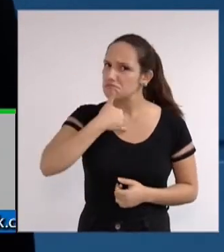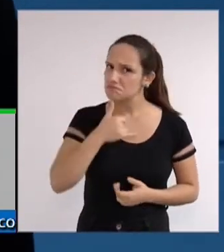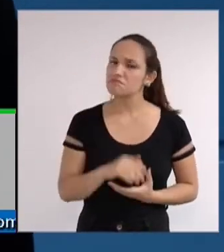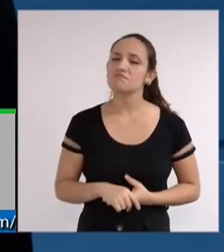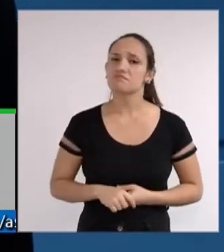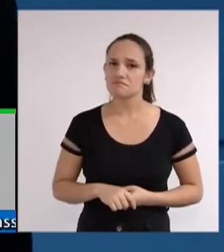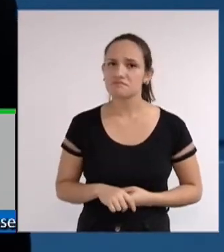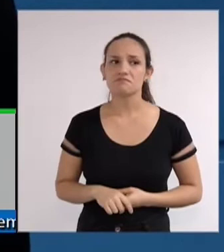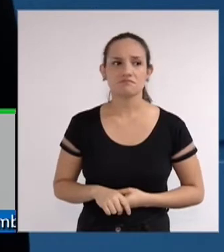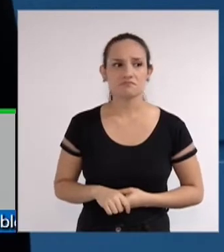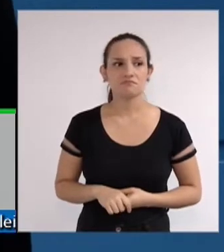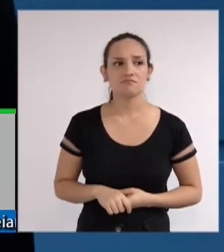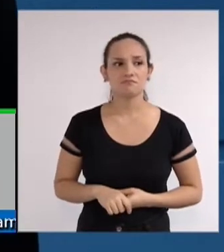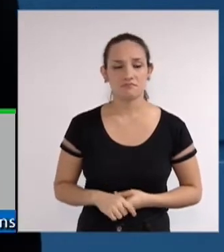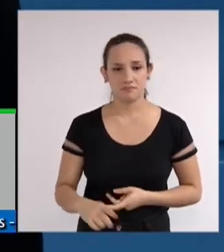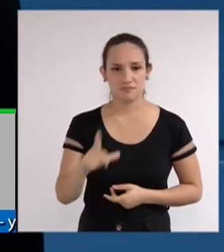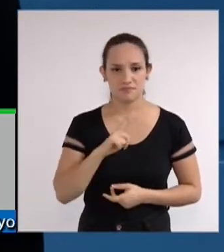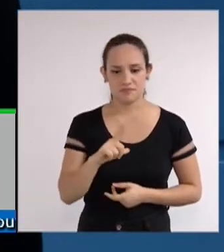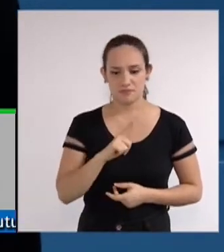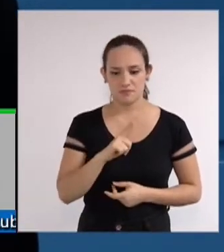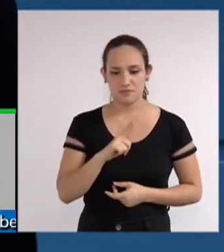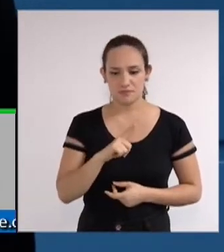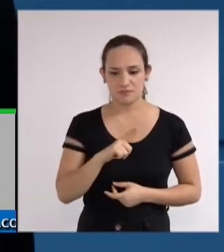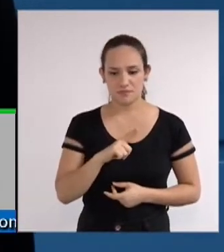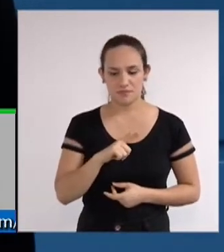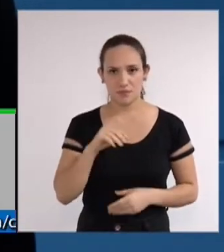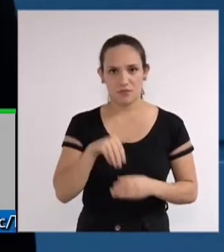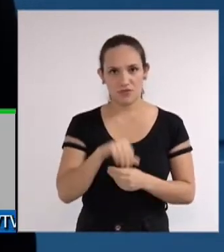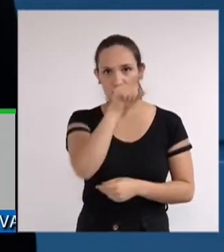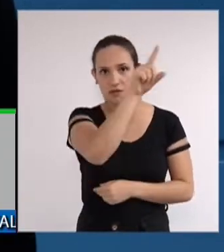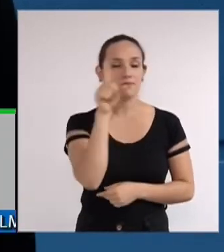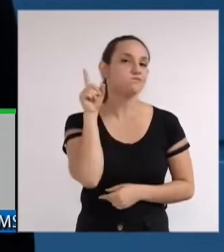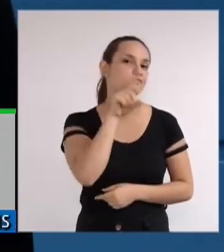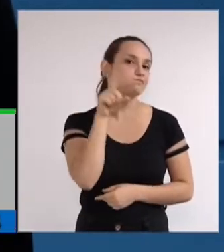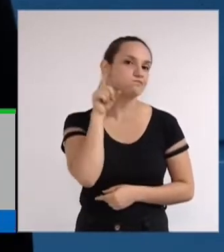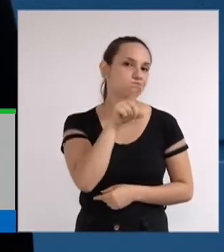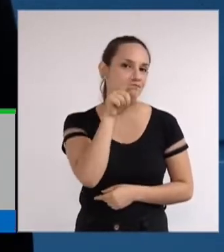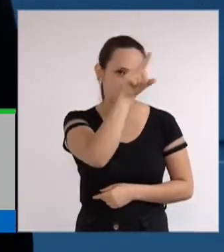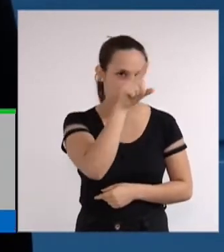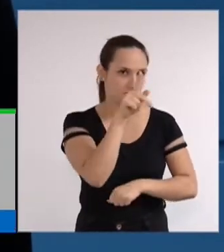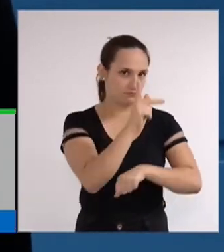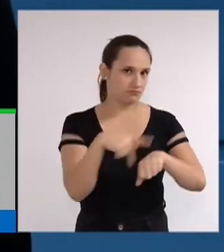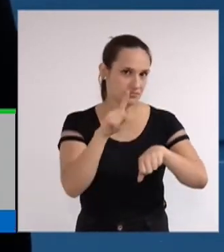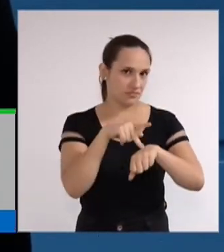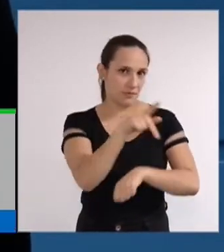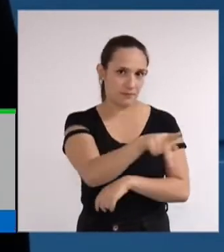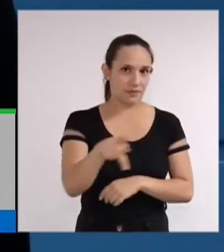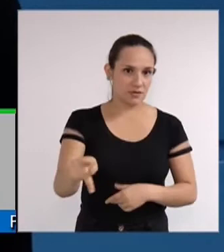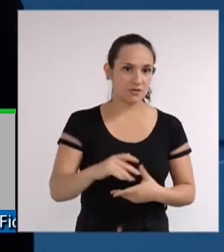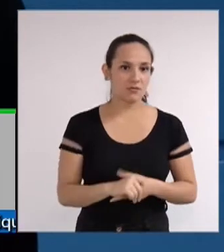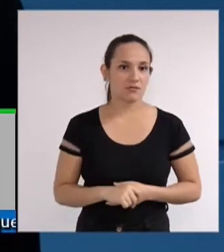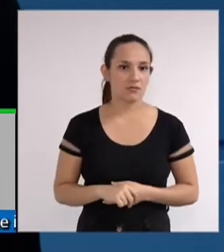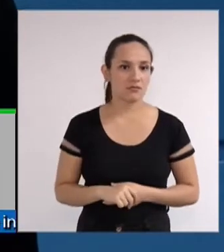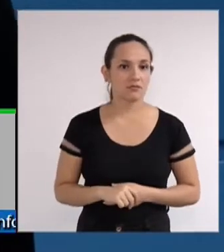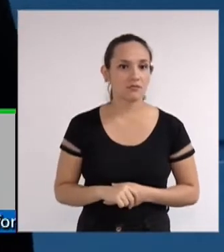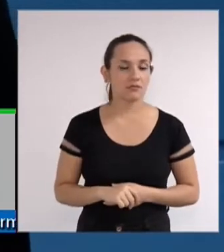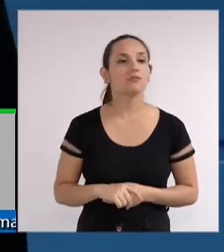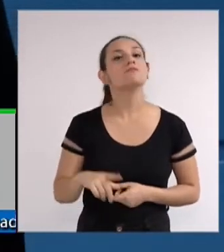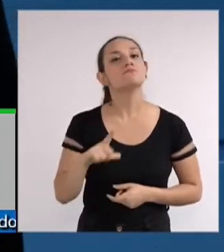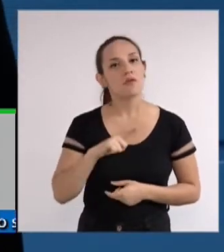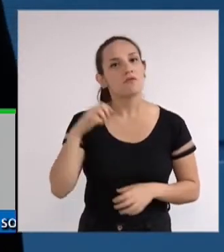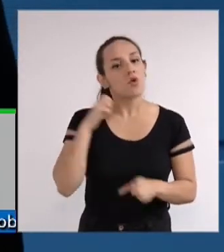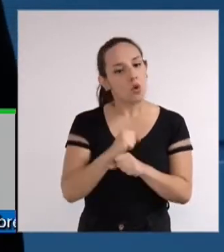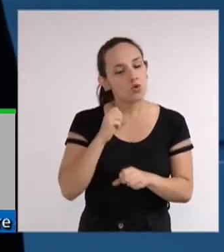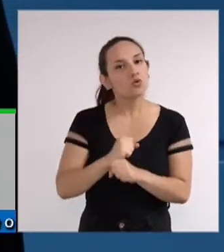lamentável. Nós tivemos uma eleição norte-americana para a presidência, onde houve recontagem dos